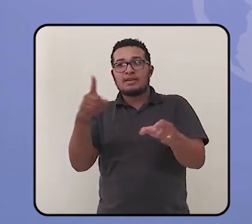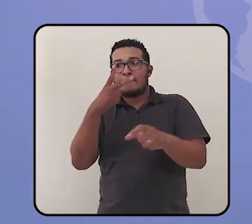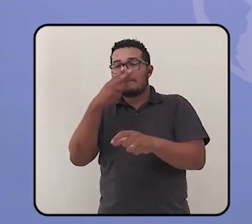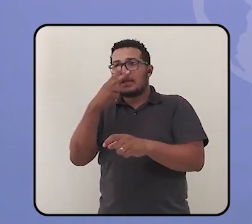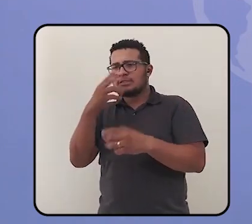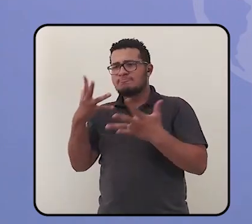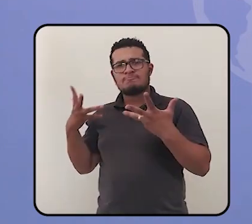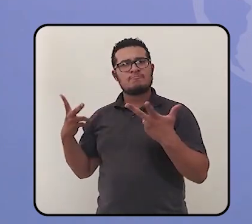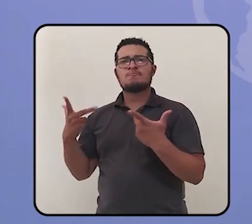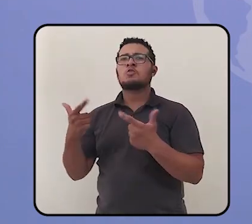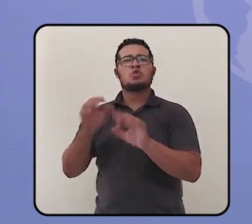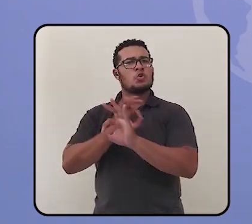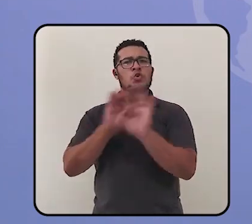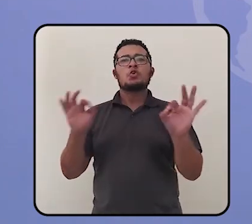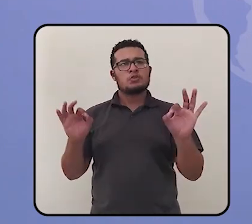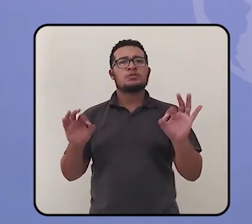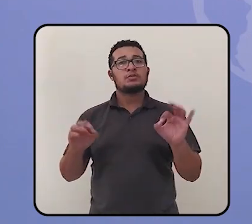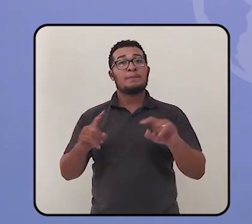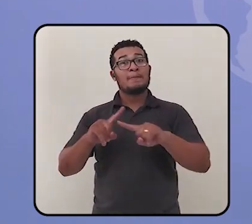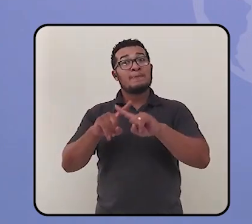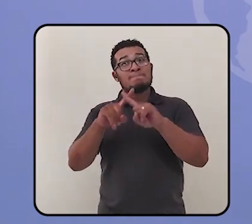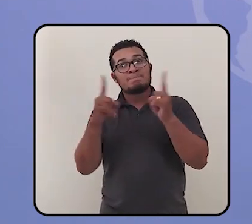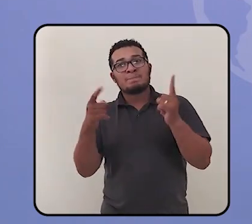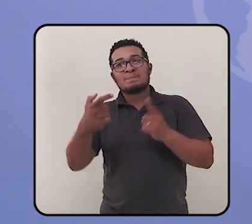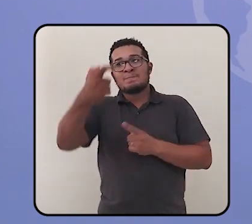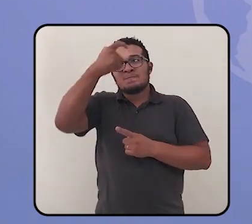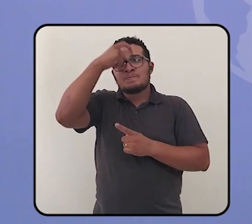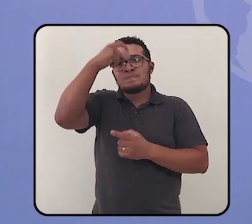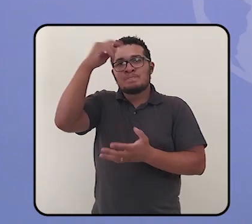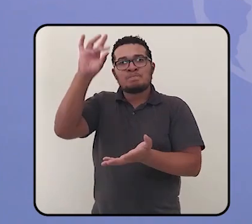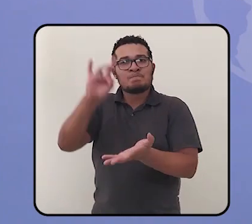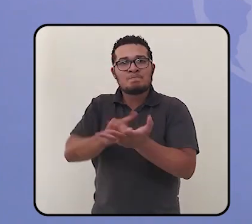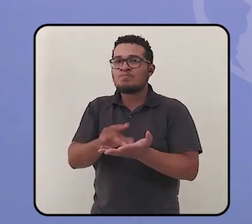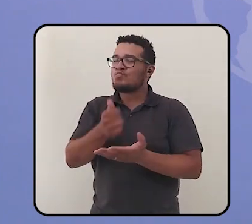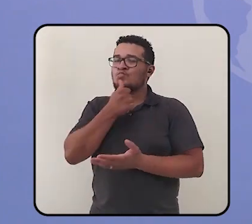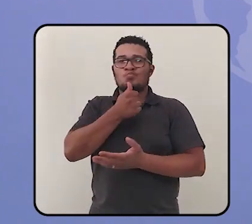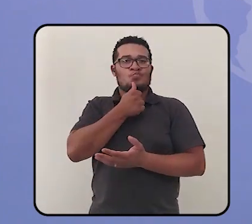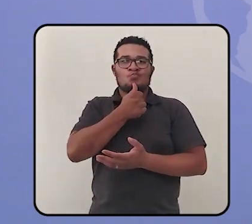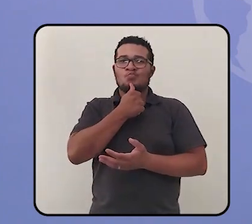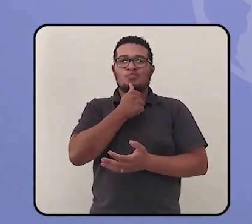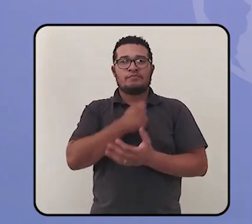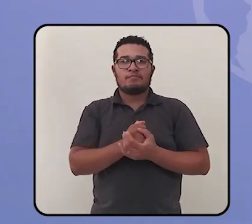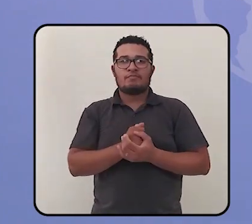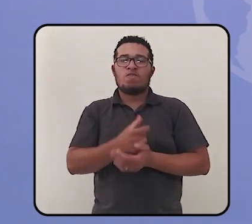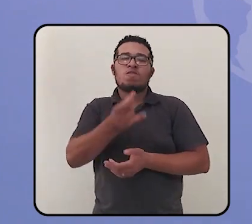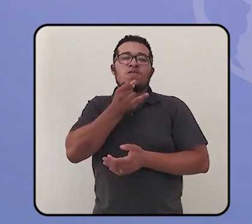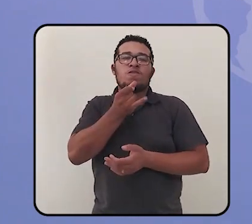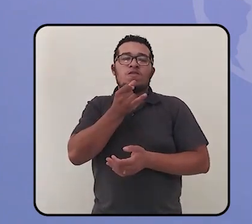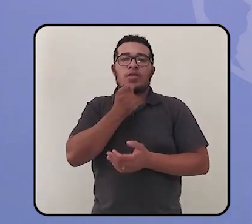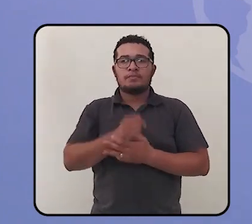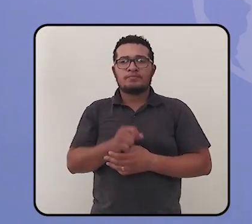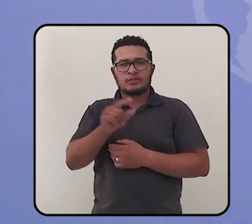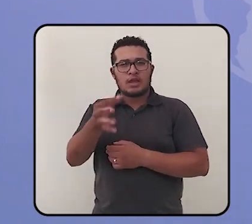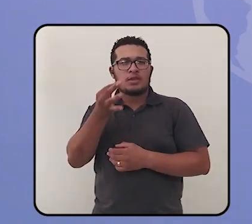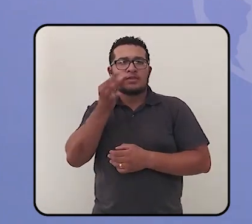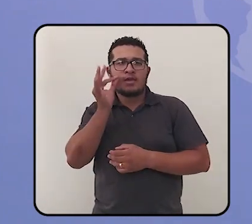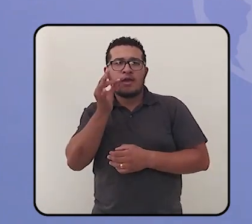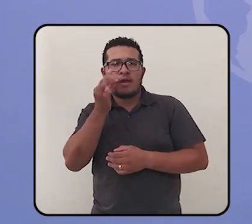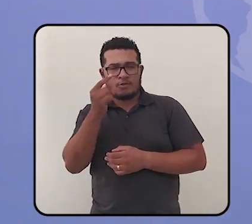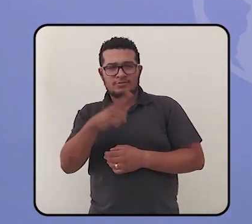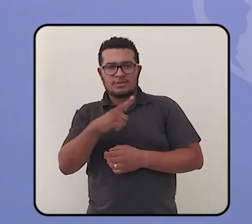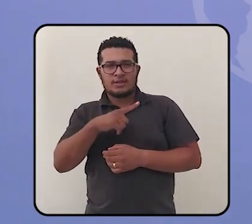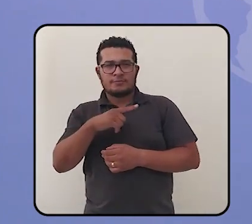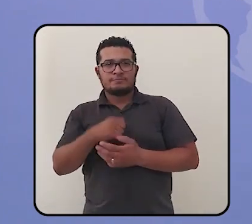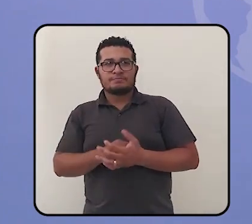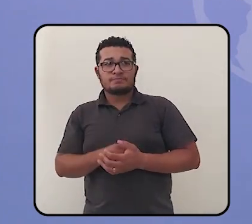seis fantásticos fenomenais no entanto ele não tem consciência da sua existência por exemplo o seu gatinho